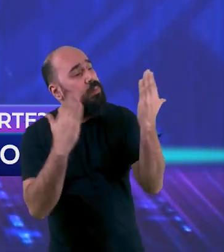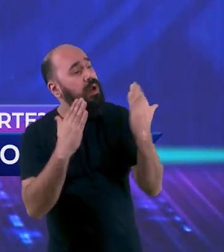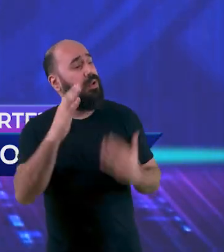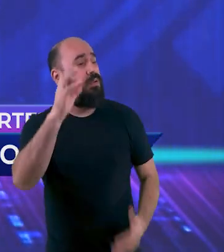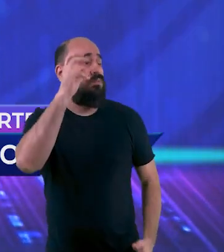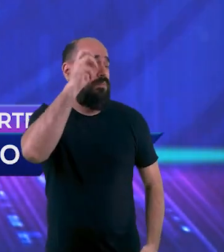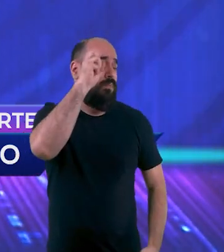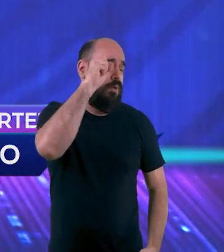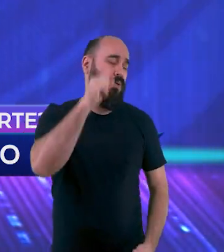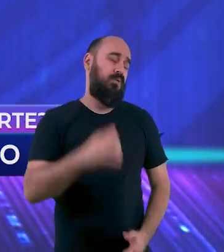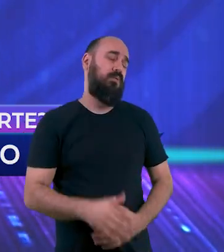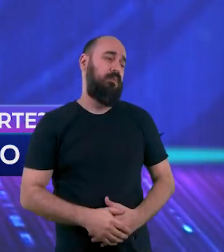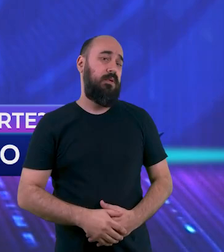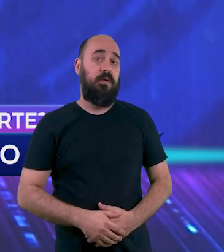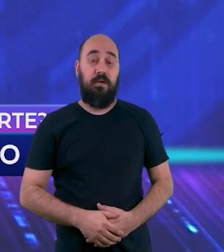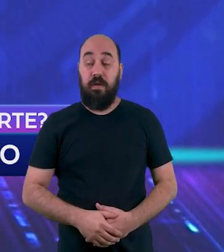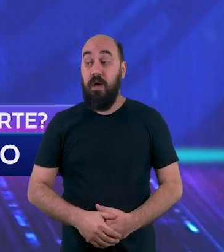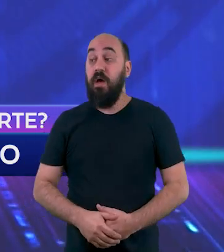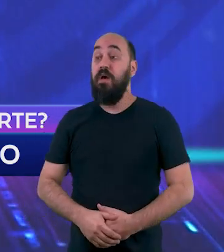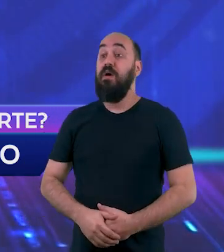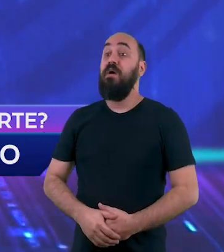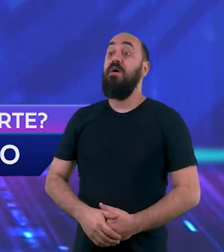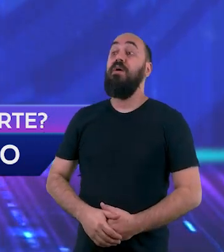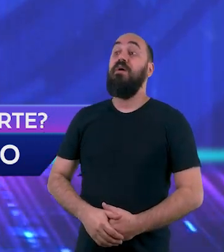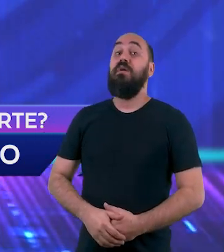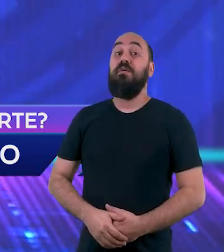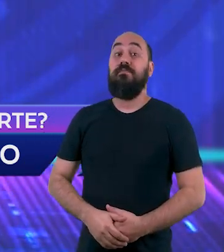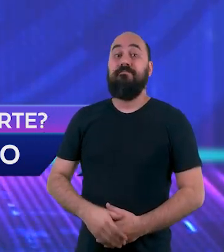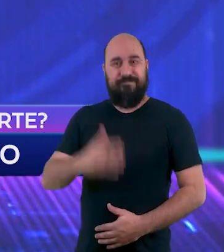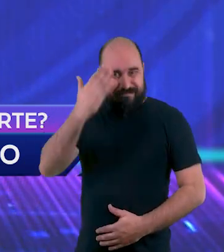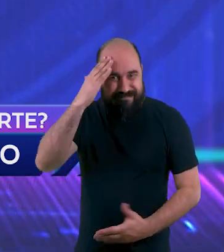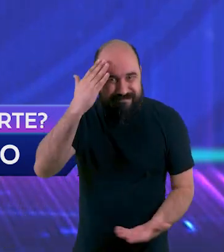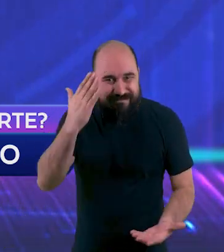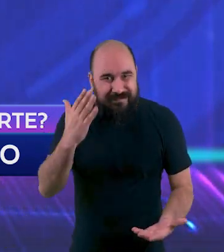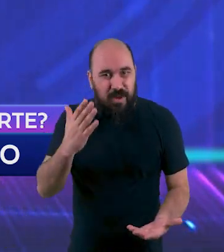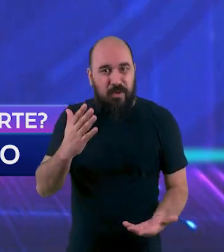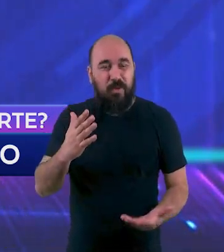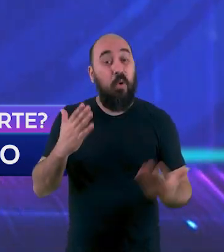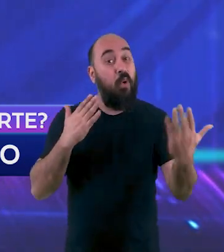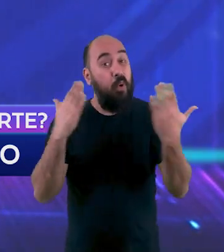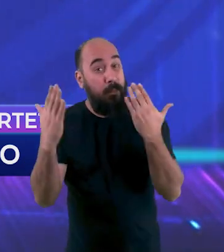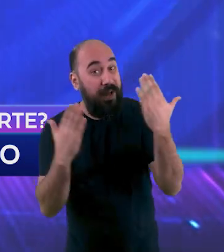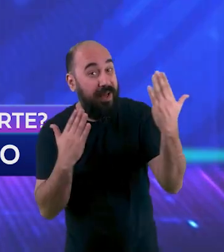Jesus compara a morte a um sono.